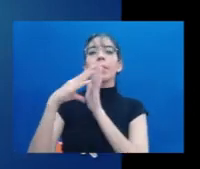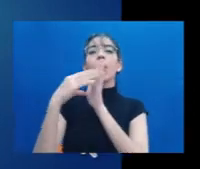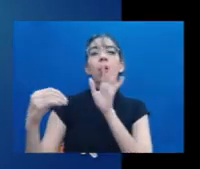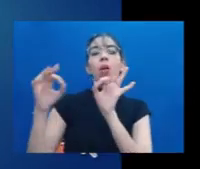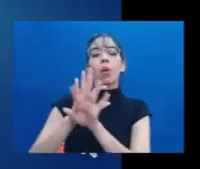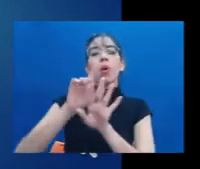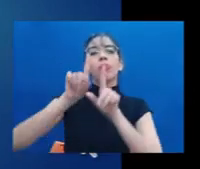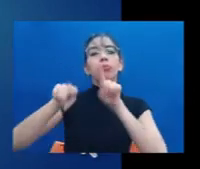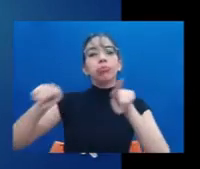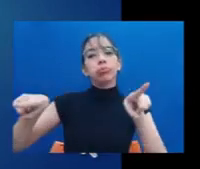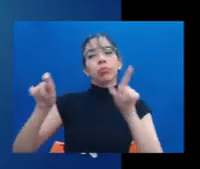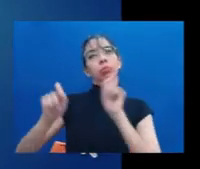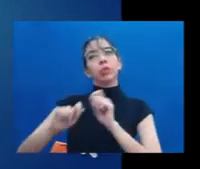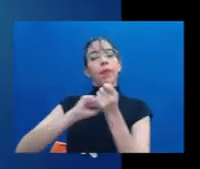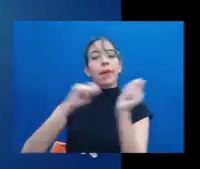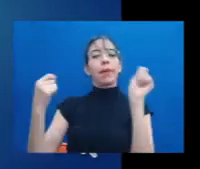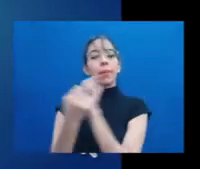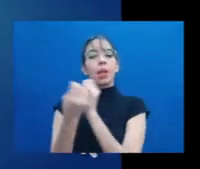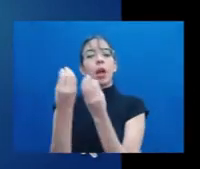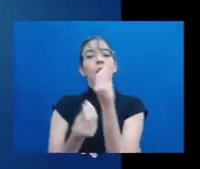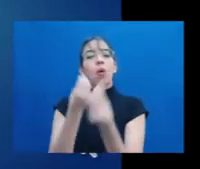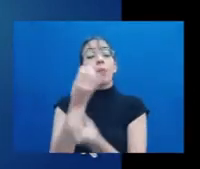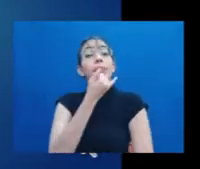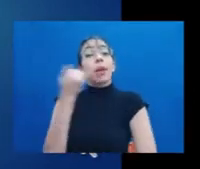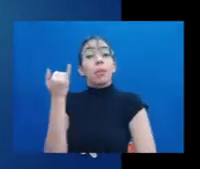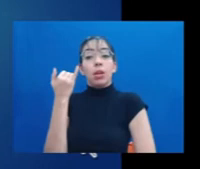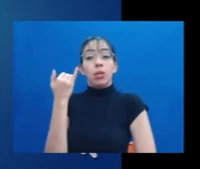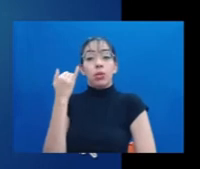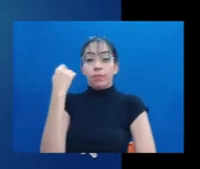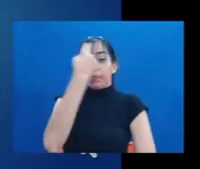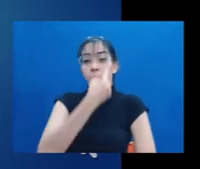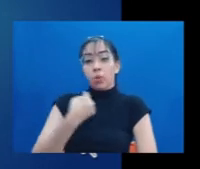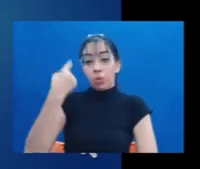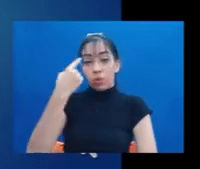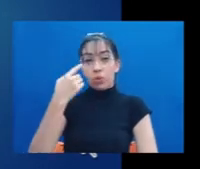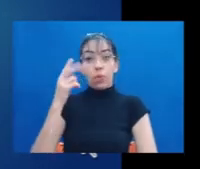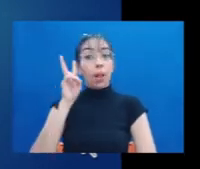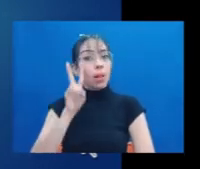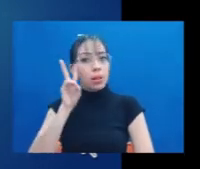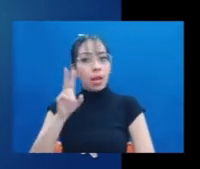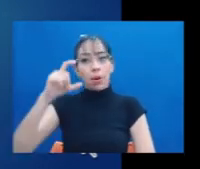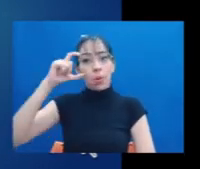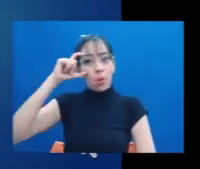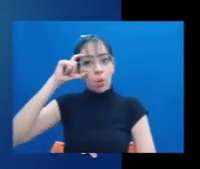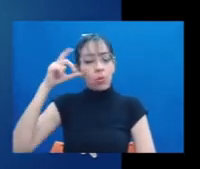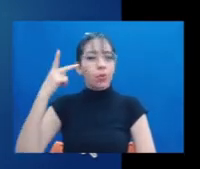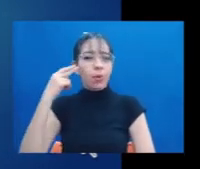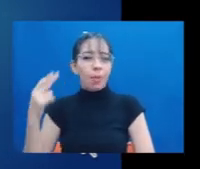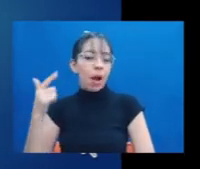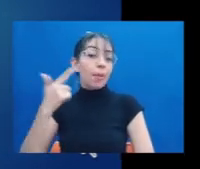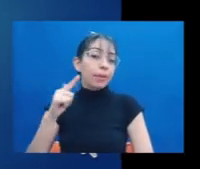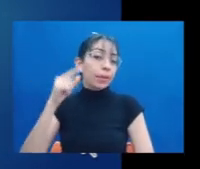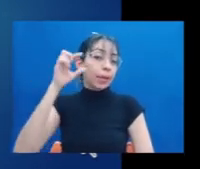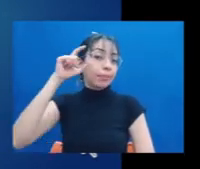no mercado que a pessoa pode escolher qual que se adapta mais ali com o uso de óculos de grau. Vejam, gente, o óculos de grau, ele